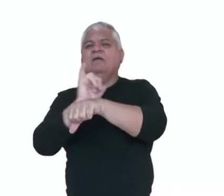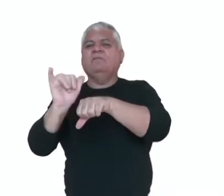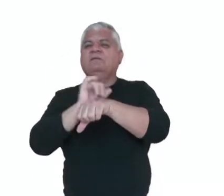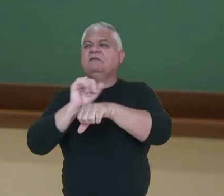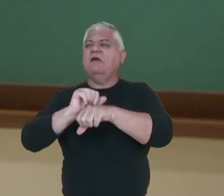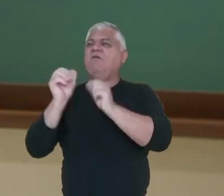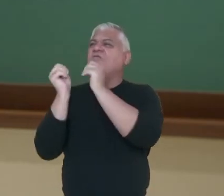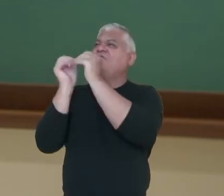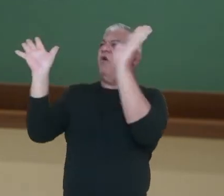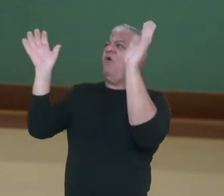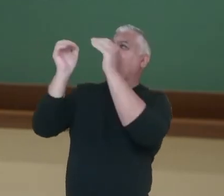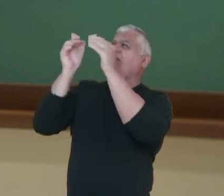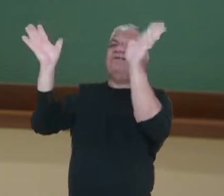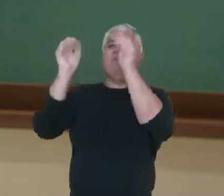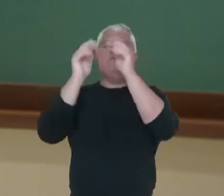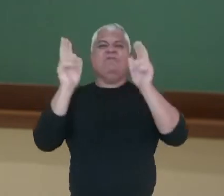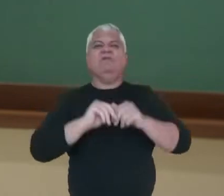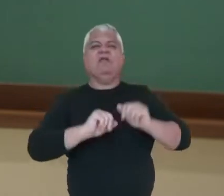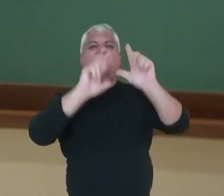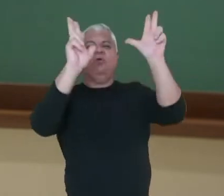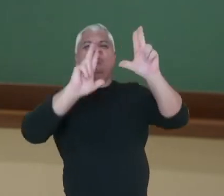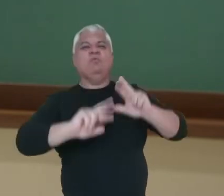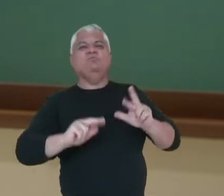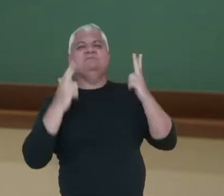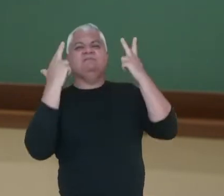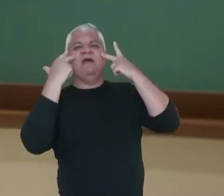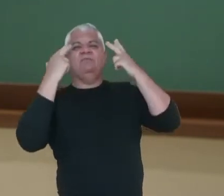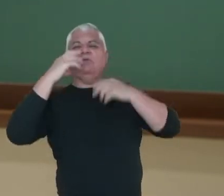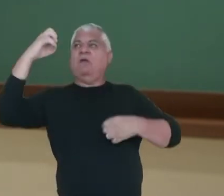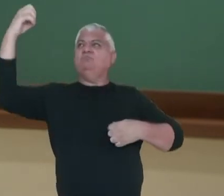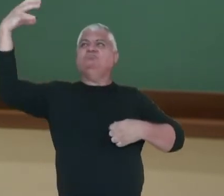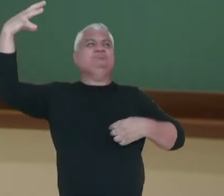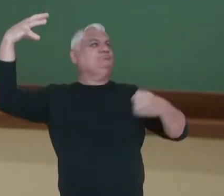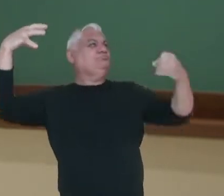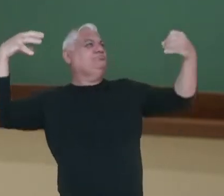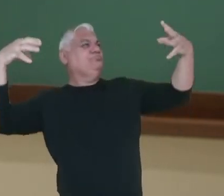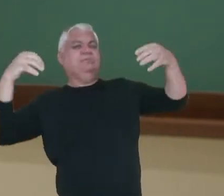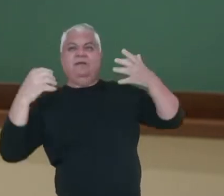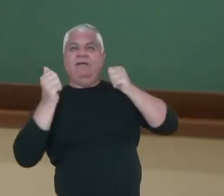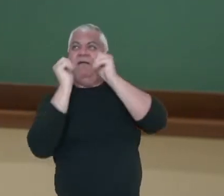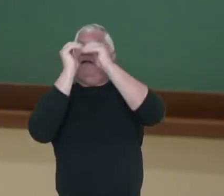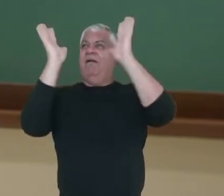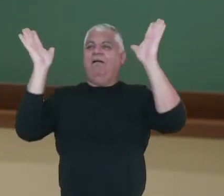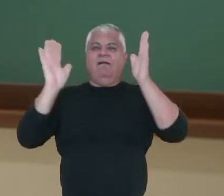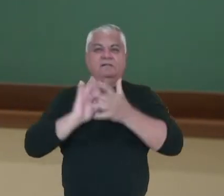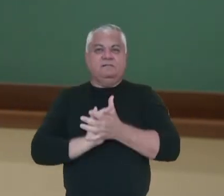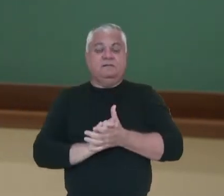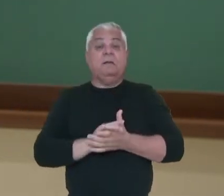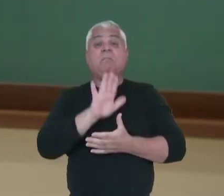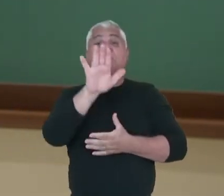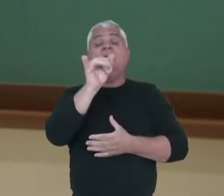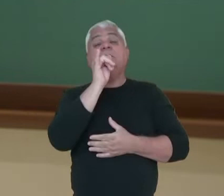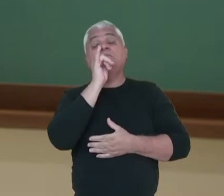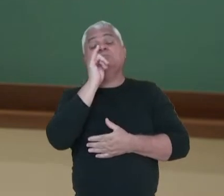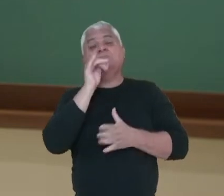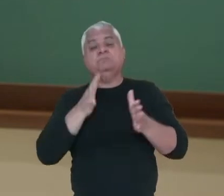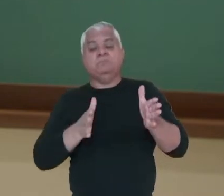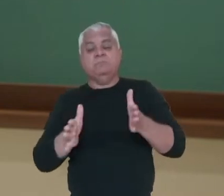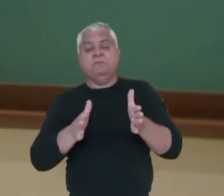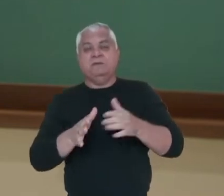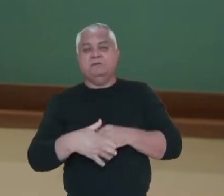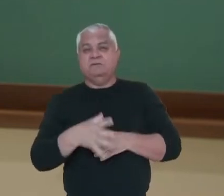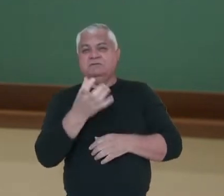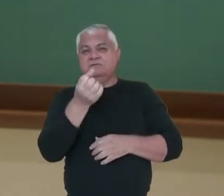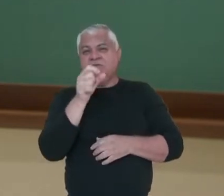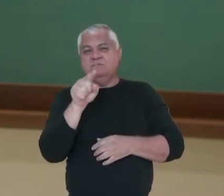o seu diferencial. O que acontece? Nós tínhamos antigamente, vamos contar assim mais ou menos, durante 6 mil